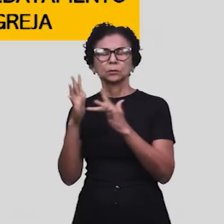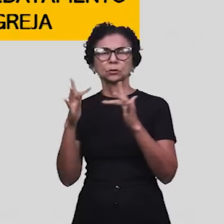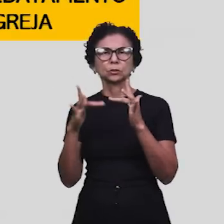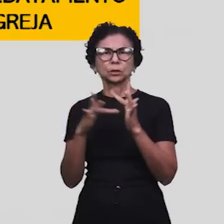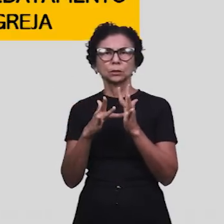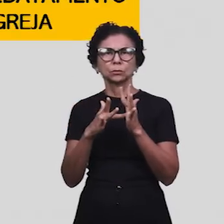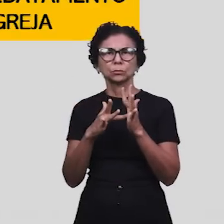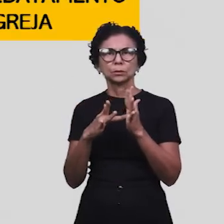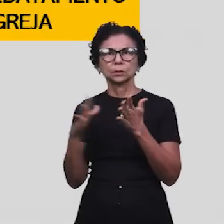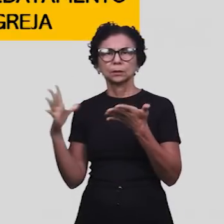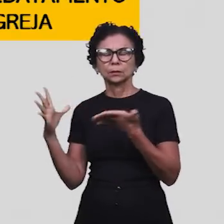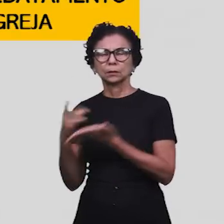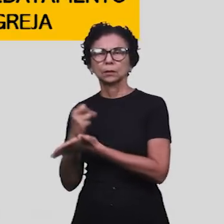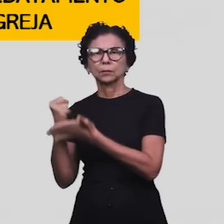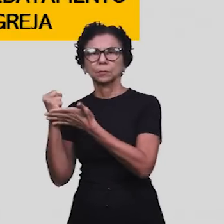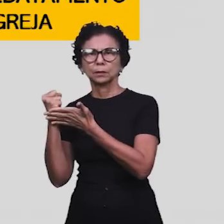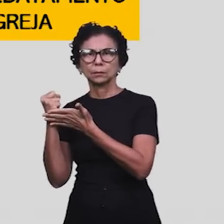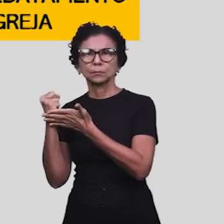até o arrebatamento,